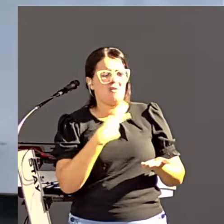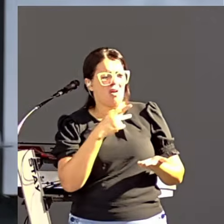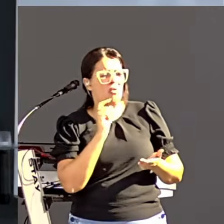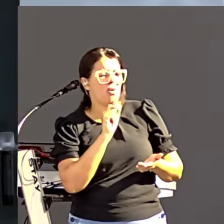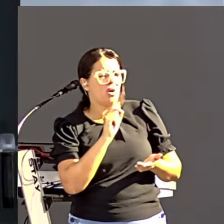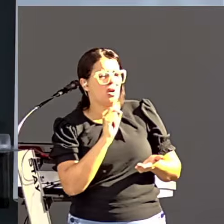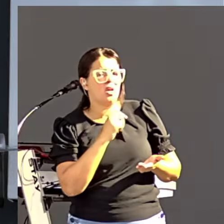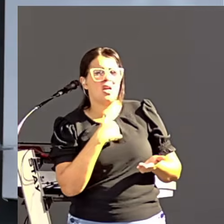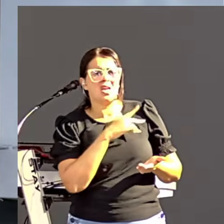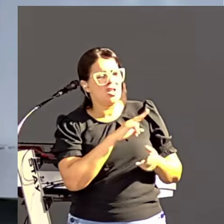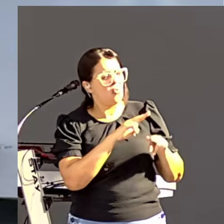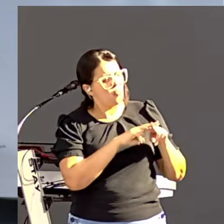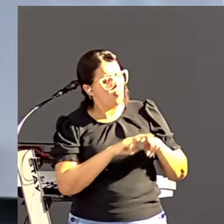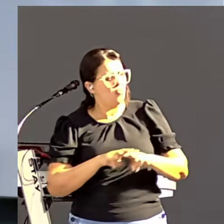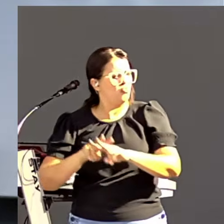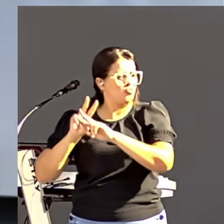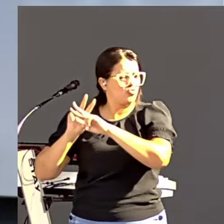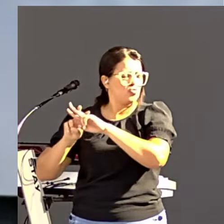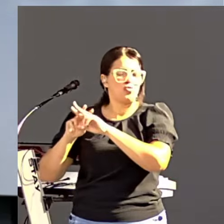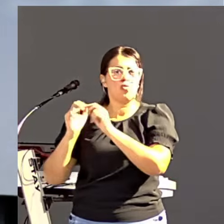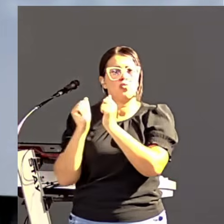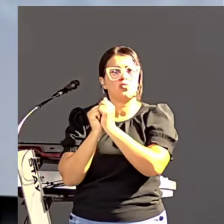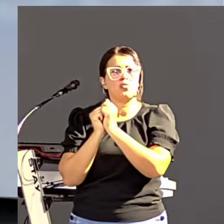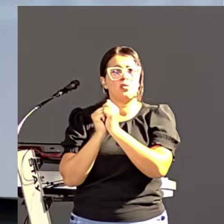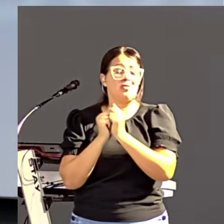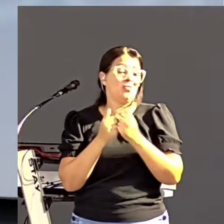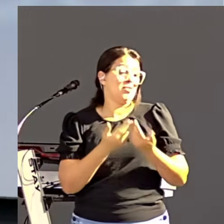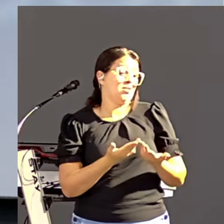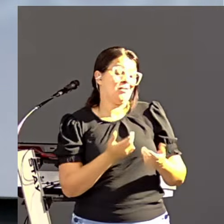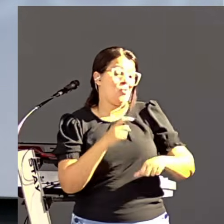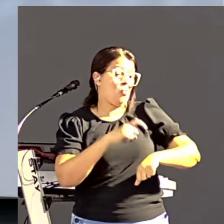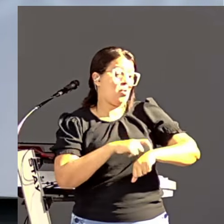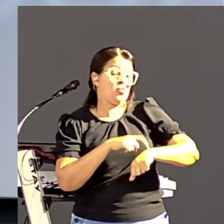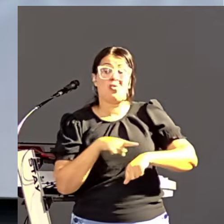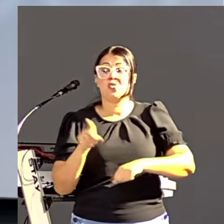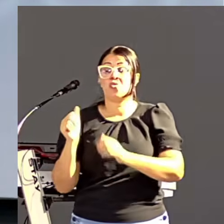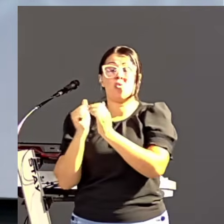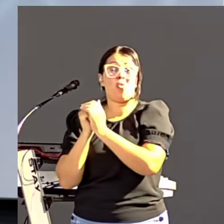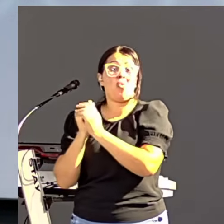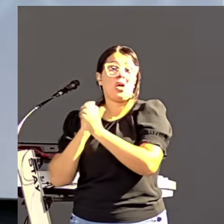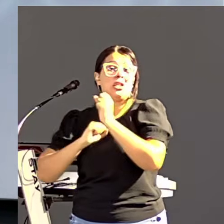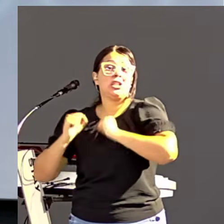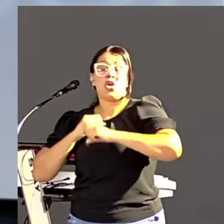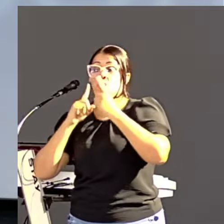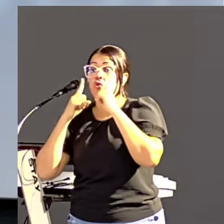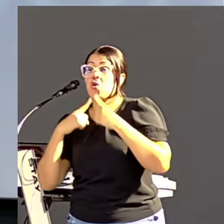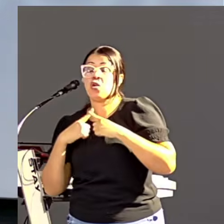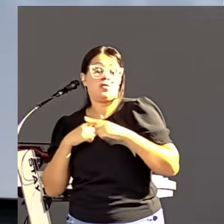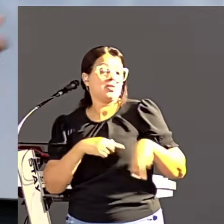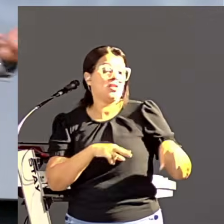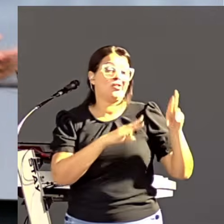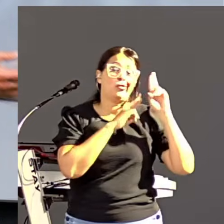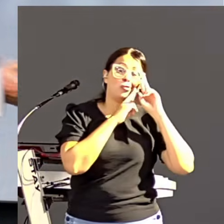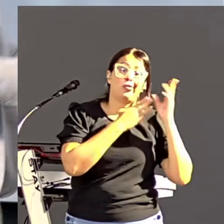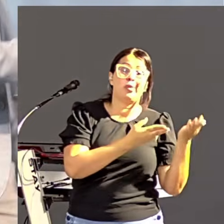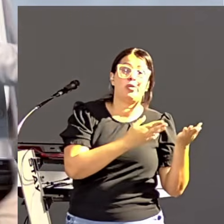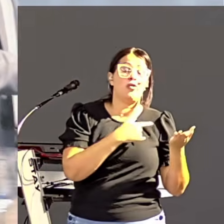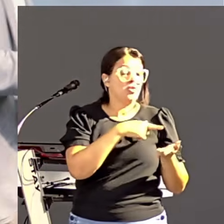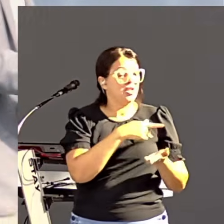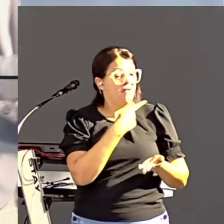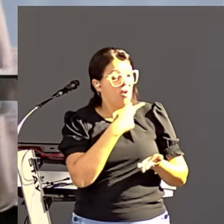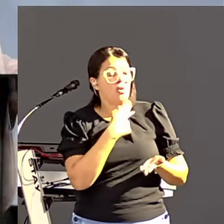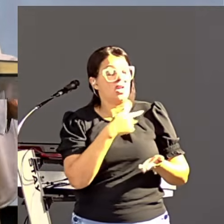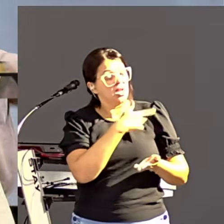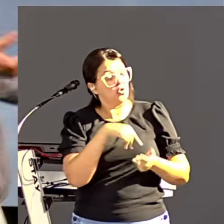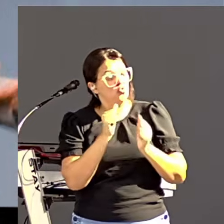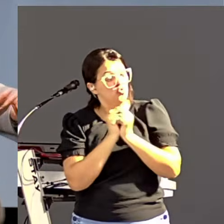Você disse que iria comigo para a prisão. Você não aguentou nem o tempo que eu estou lá chorando. Você disse que ia comigo até para a